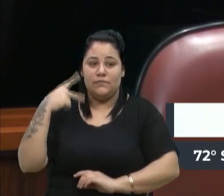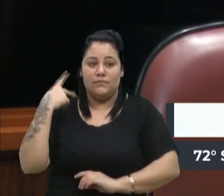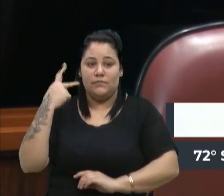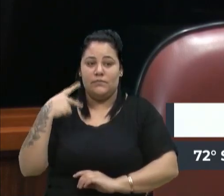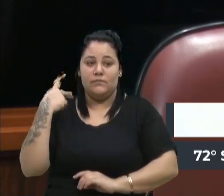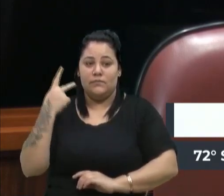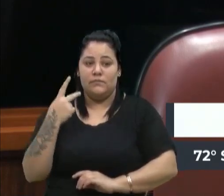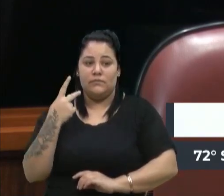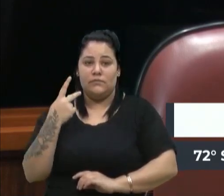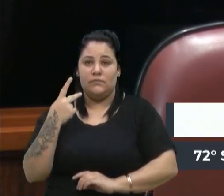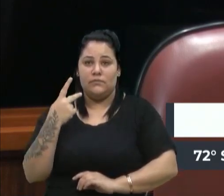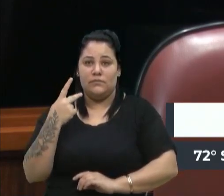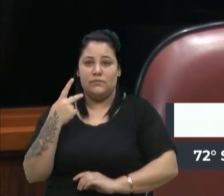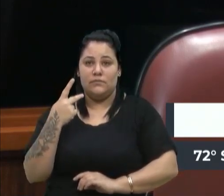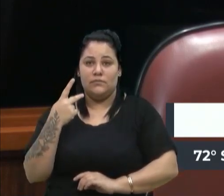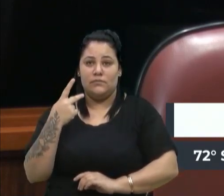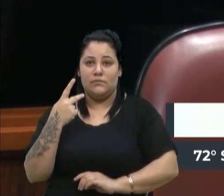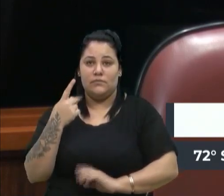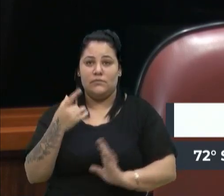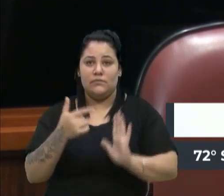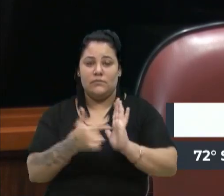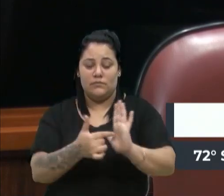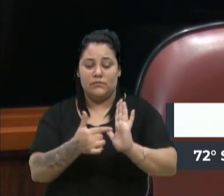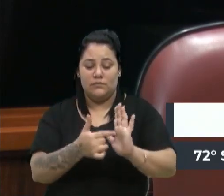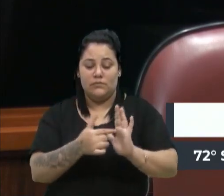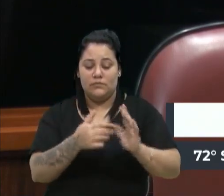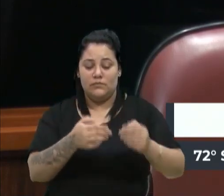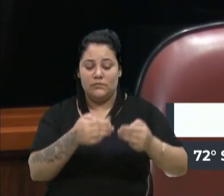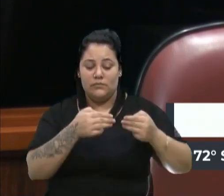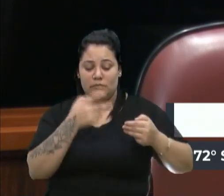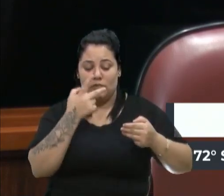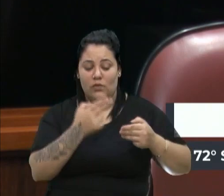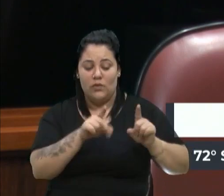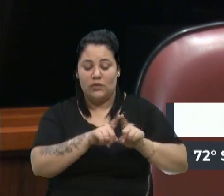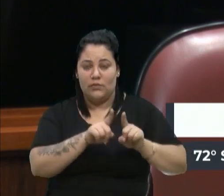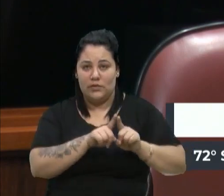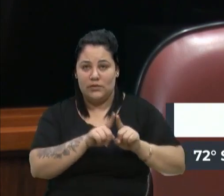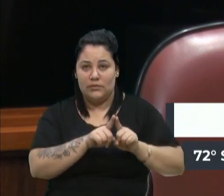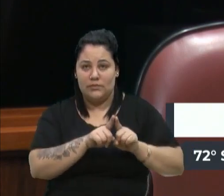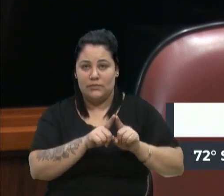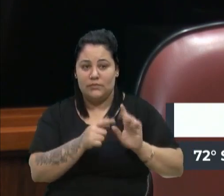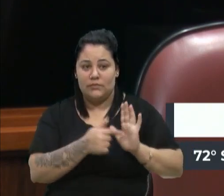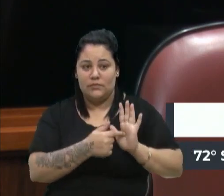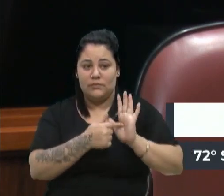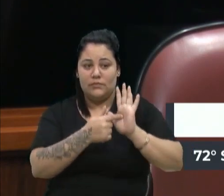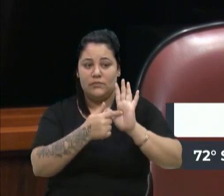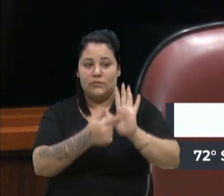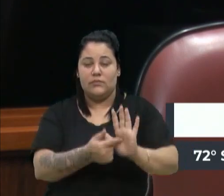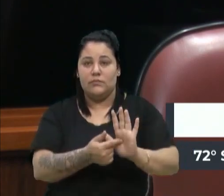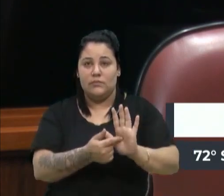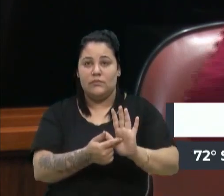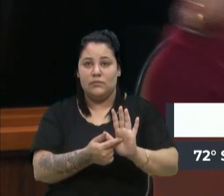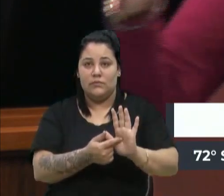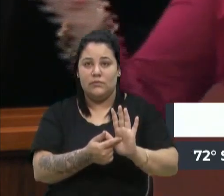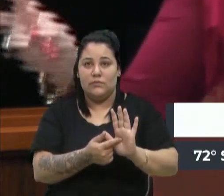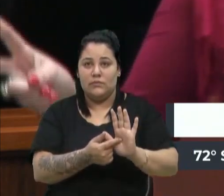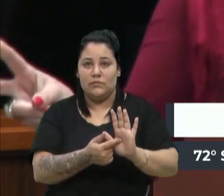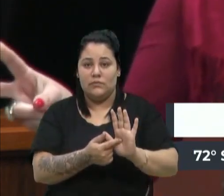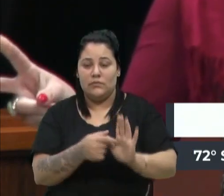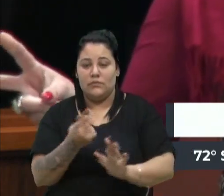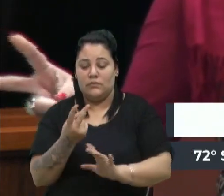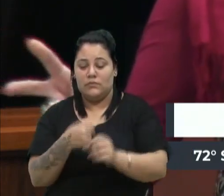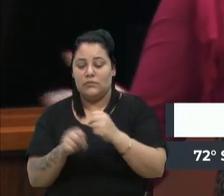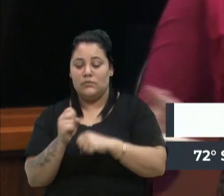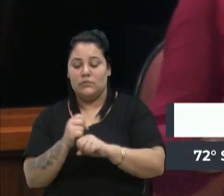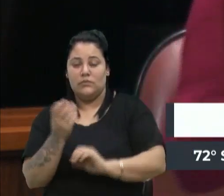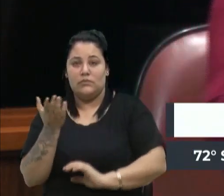Xuxa. Foi apresentada esta mesma emenda que nós estamos apresentando hoje. Quer dizer, há 2 anos